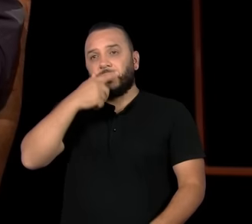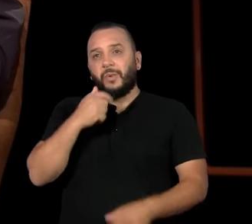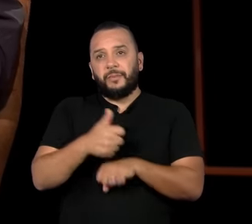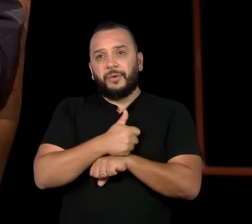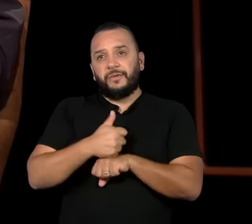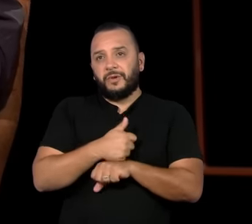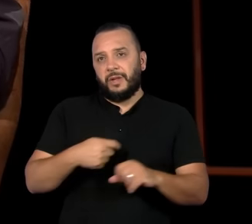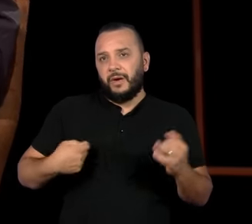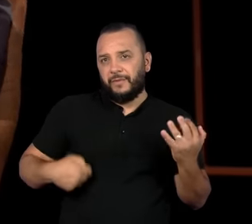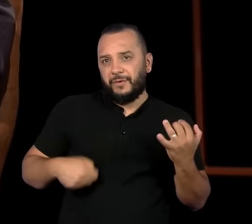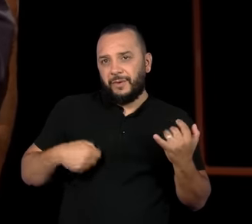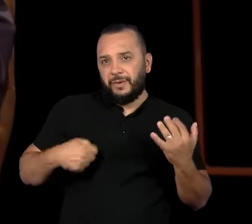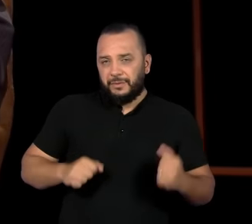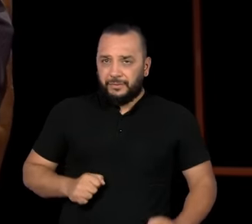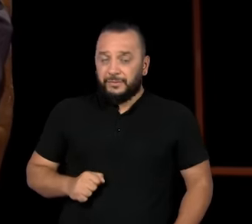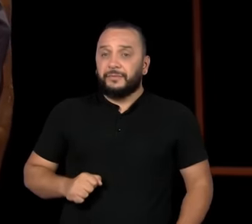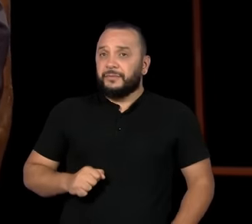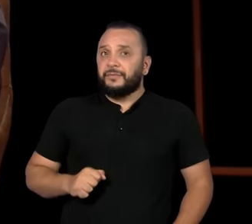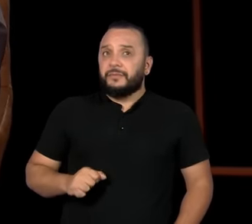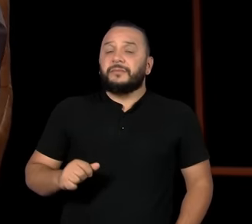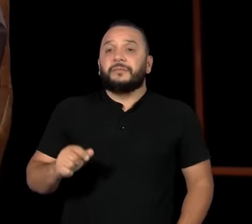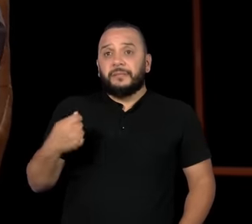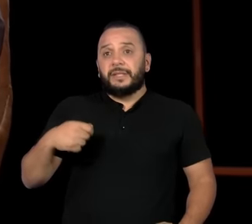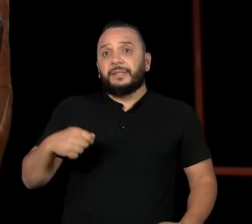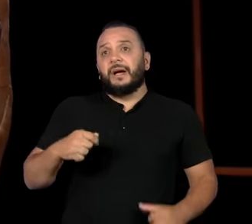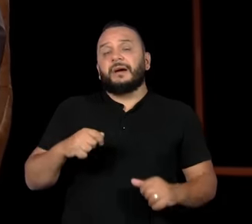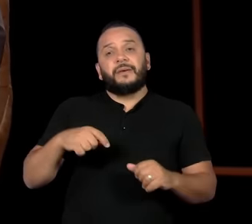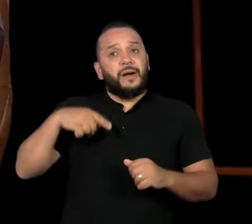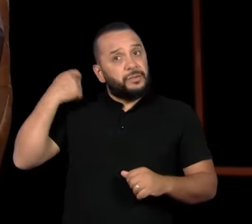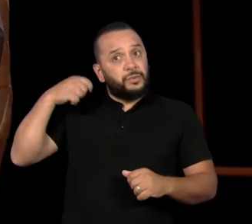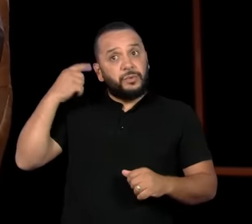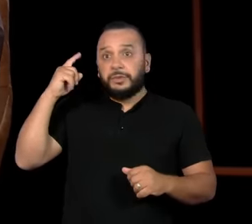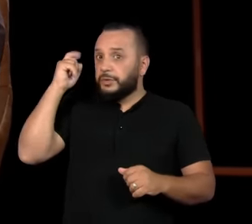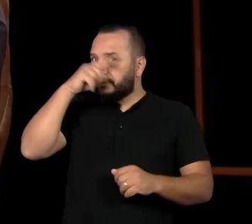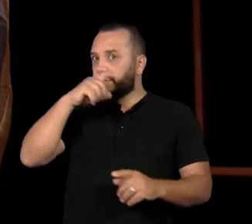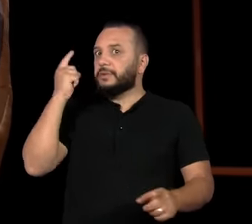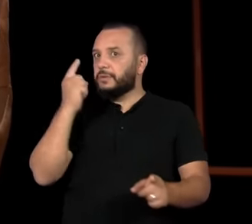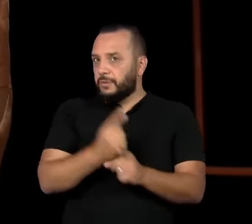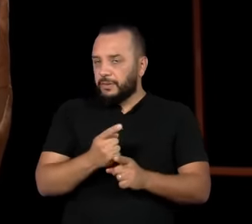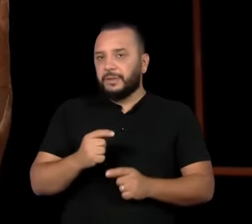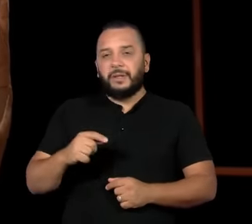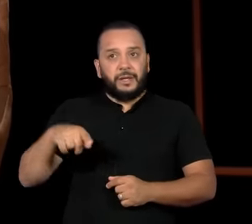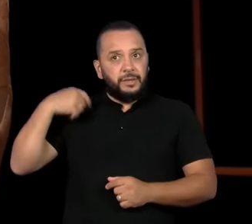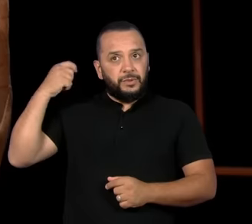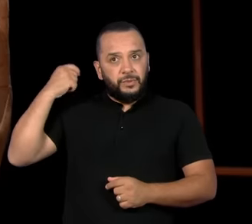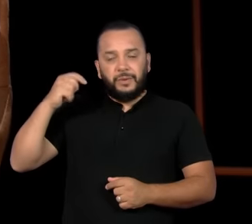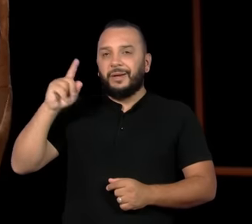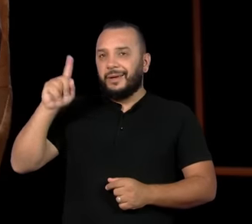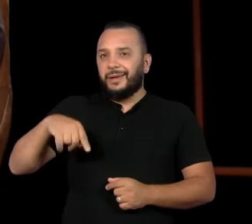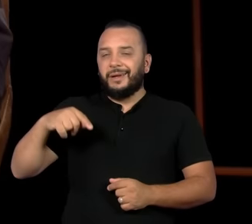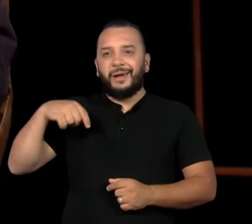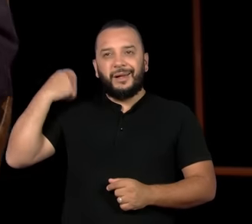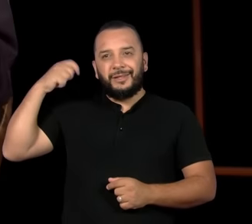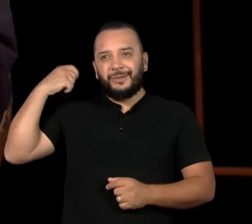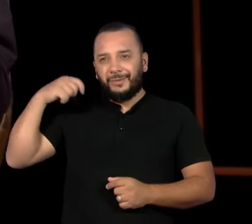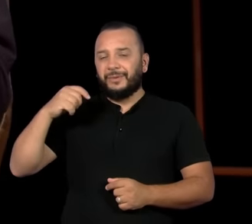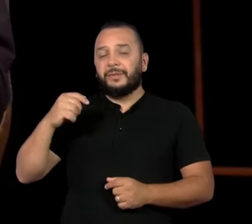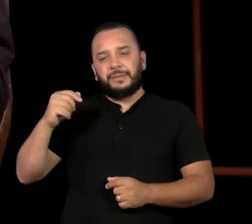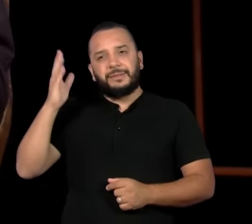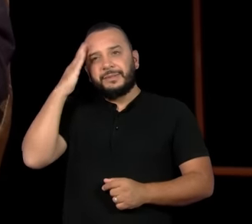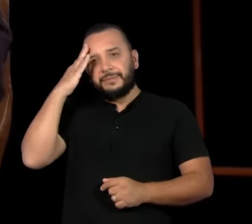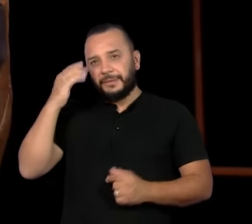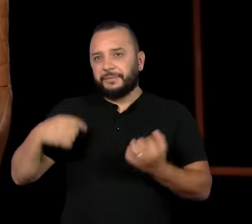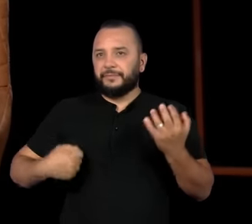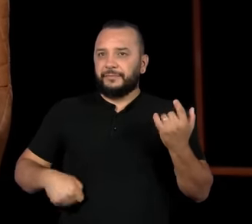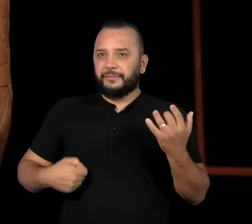papel que eles precisavam de um ator, estava difícil de encontrar. era um ator que, ao mesmo tempo, tocasse violão